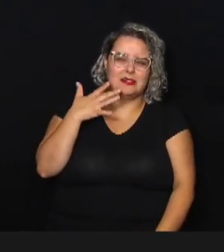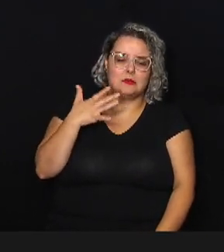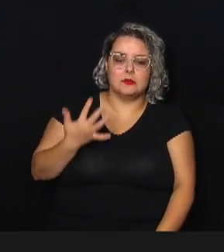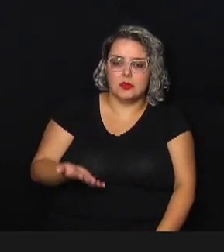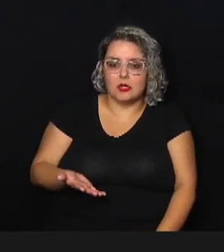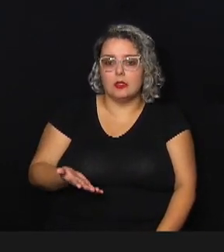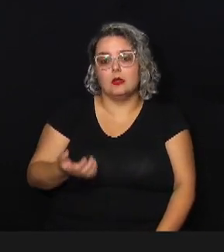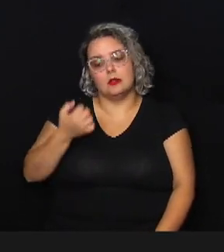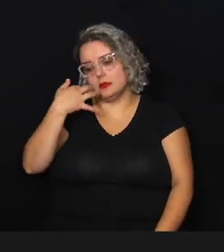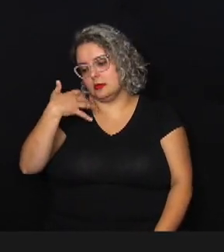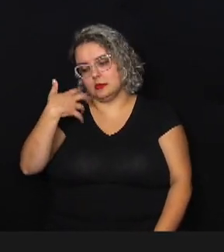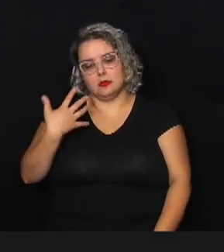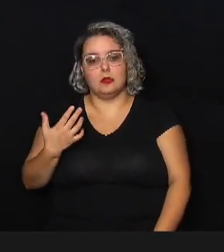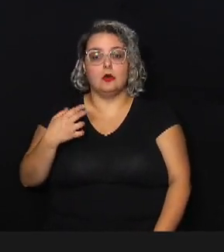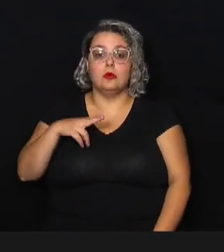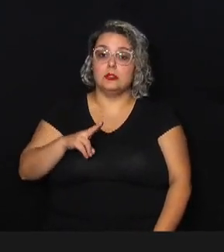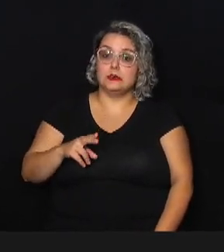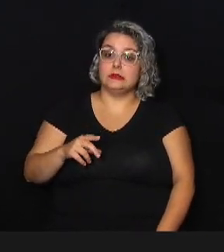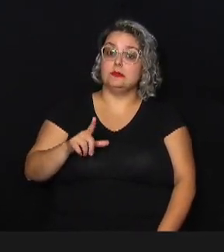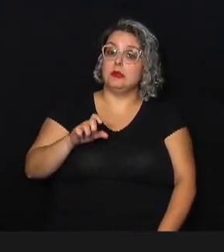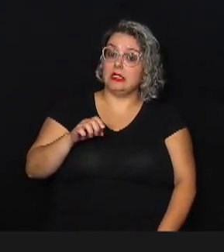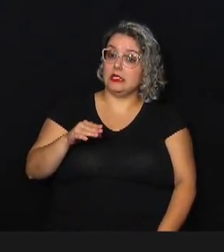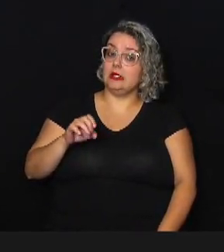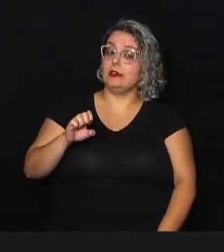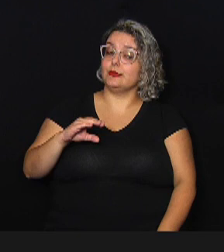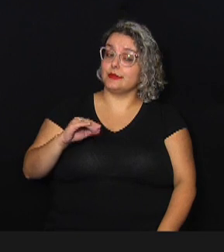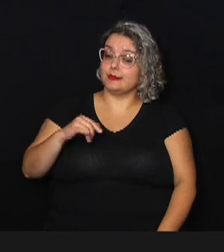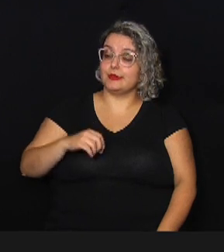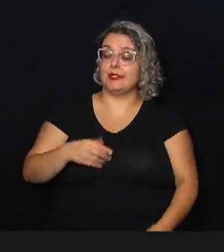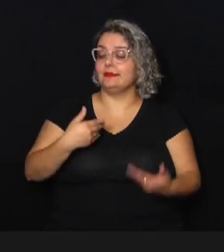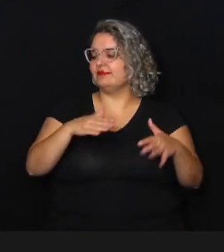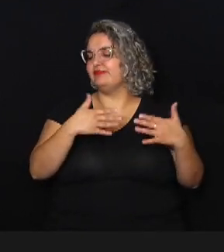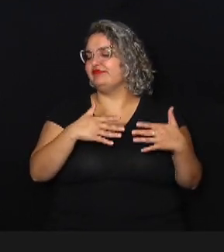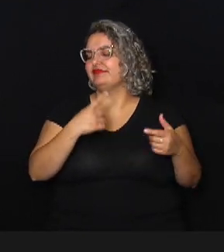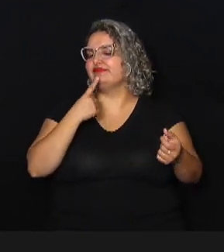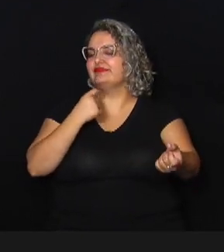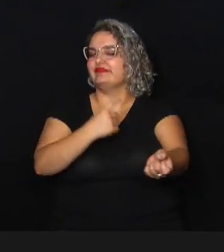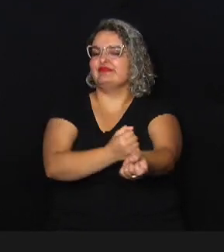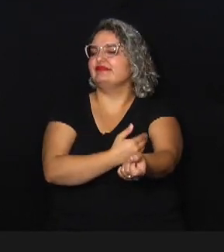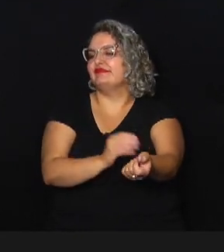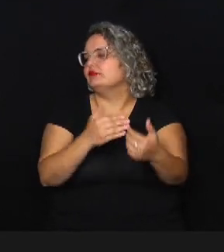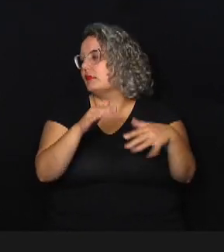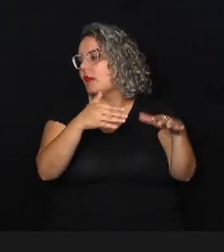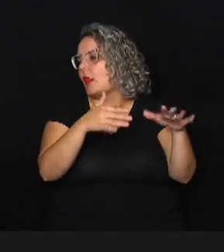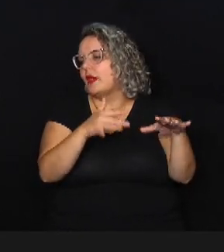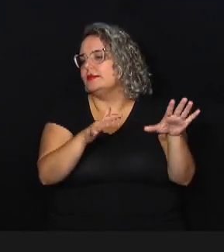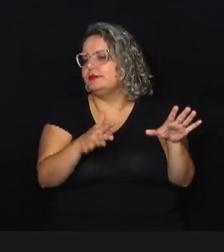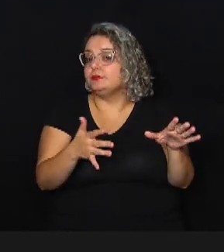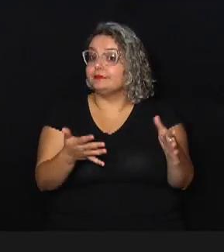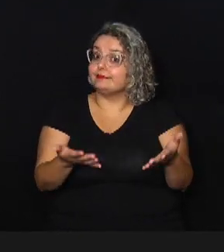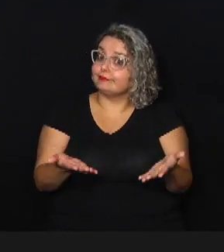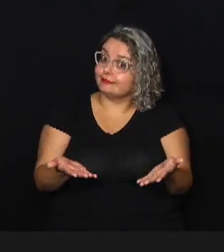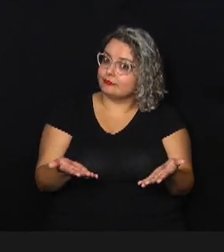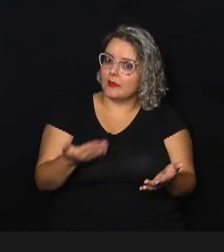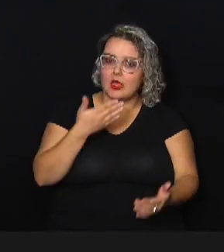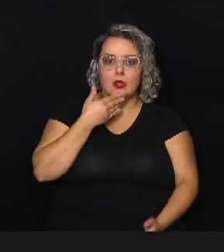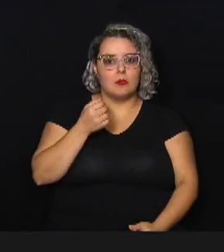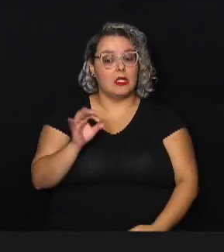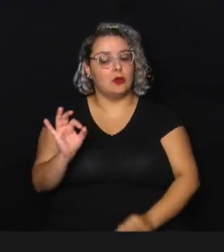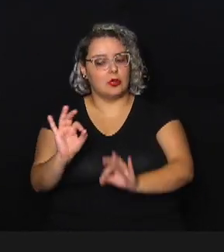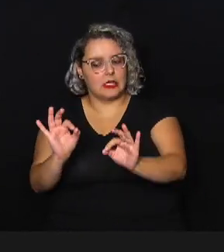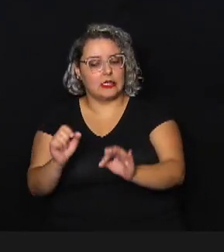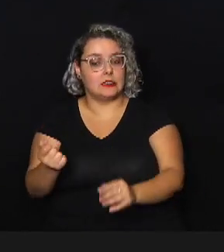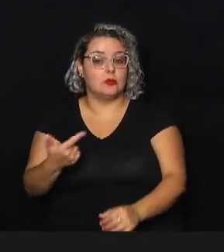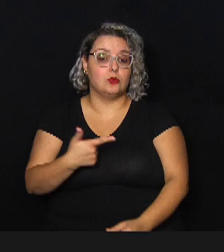do que ser uma leucemia e você deixa para lá e, enfim, é melhor não ser nada do que